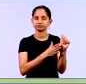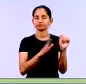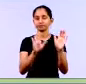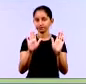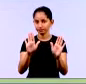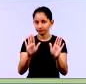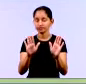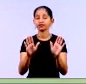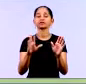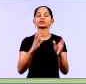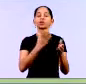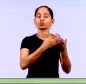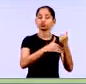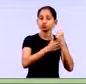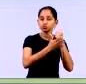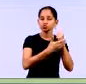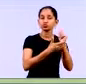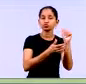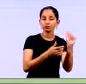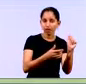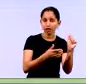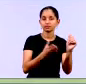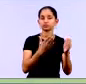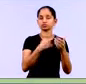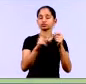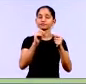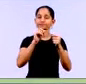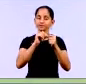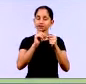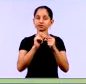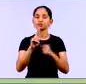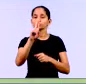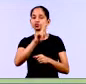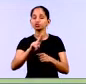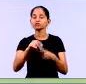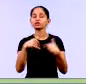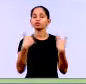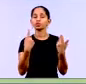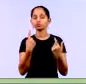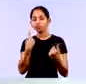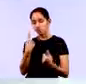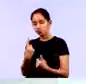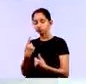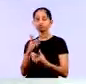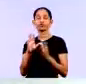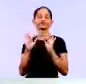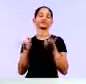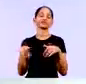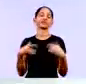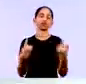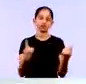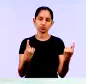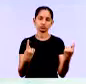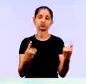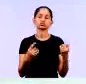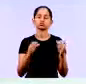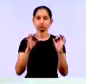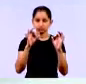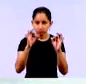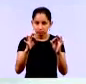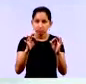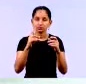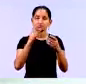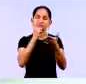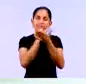Então, valor total de matérias-primas. Então, eu tenho que somar o meu custo de matéria-prima alfa e